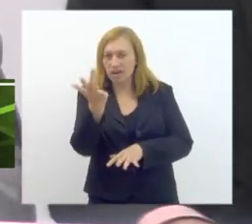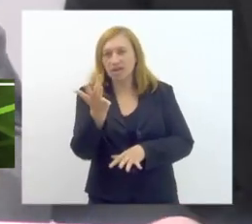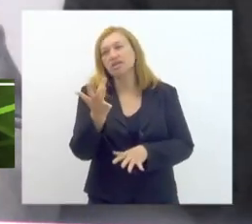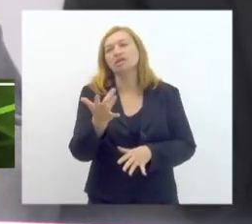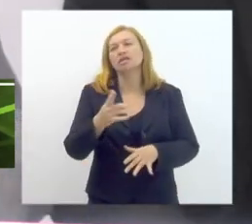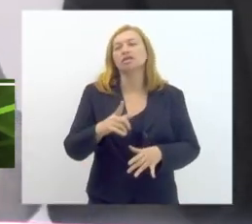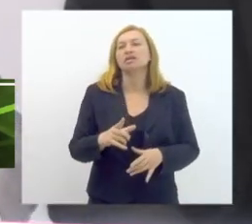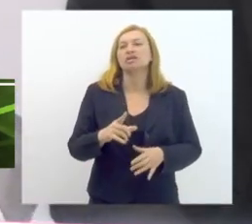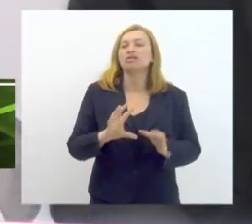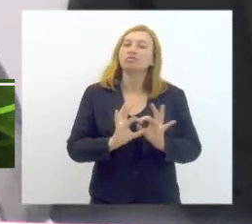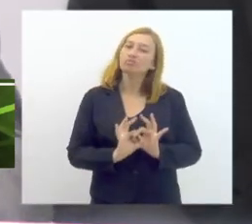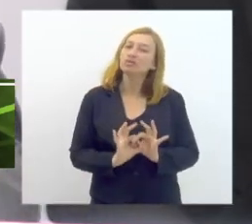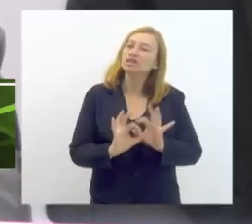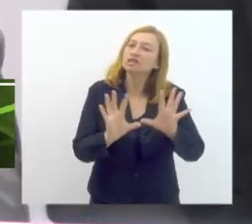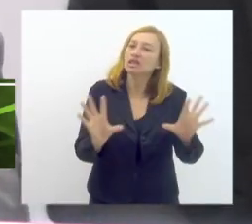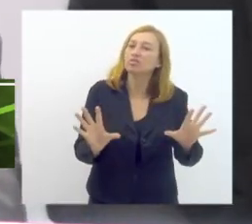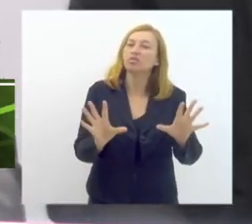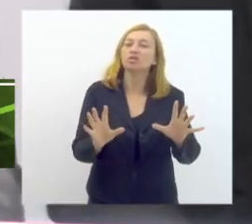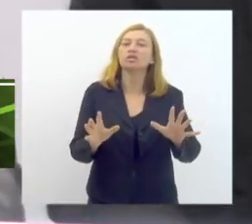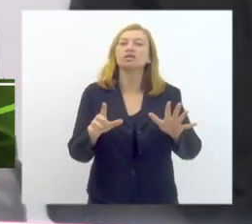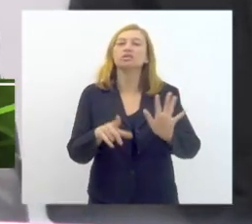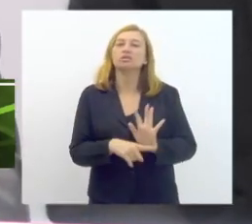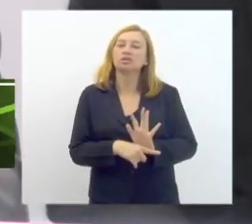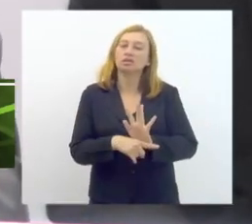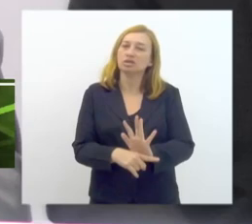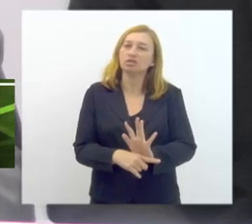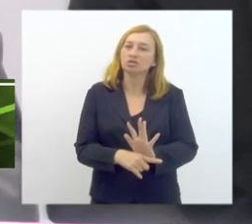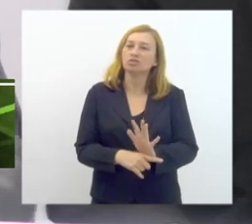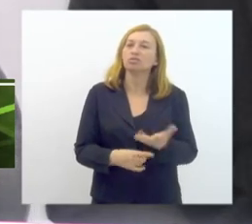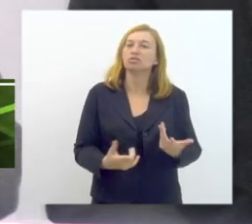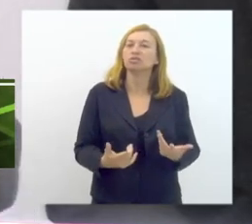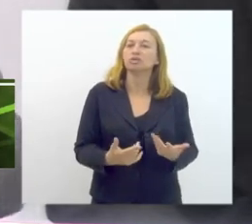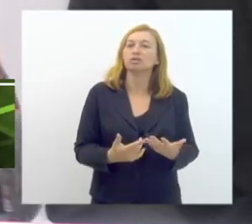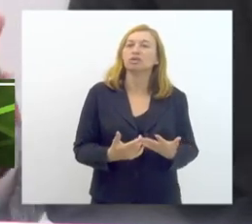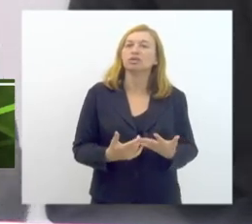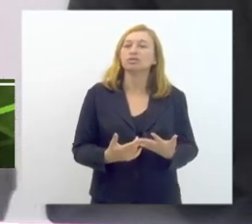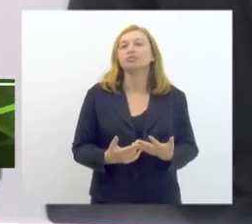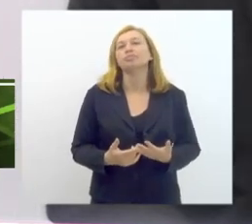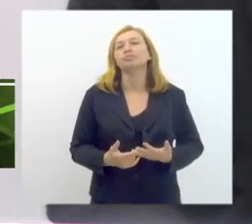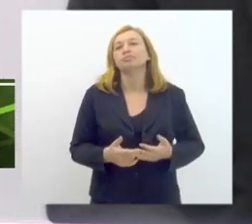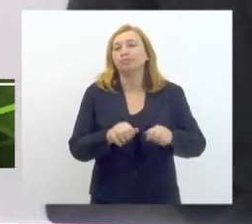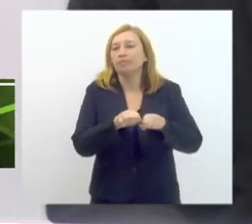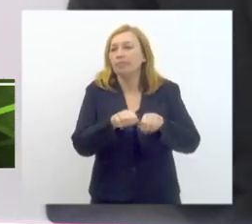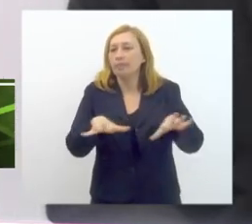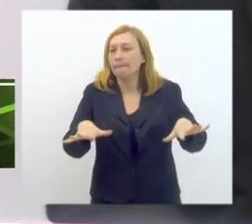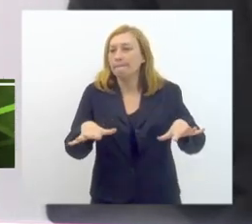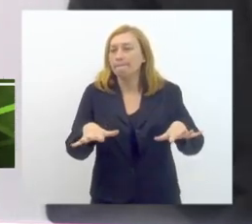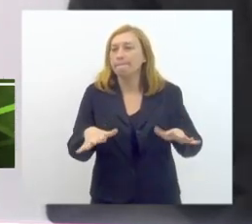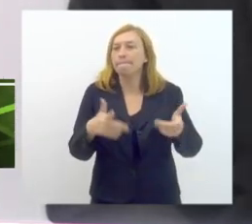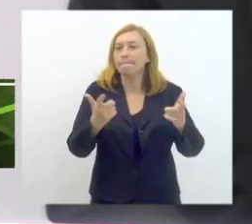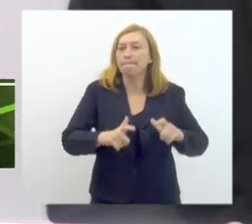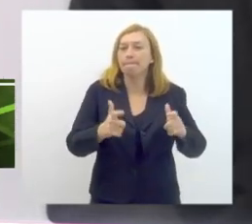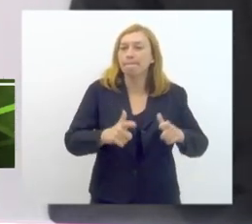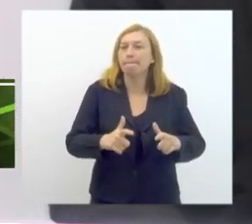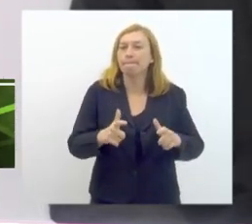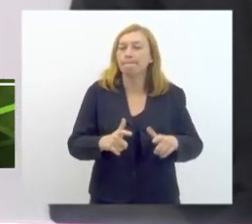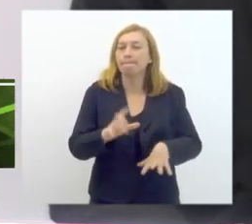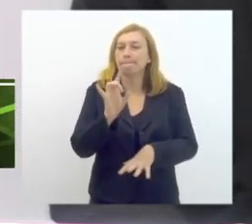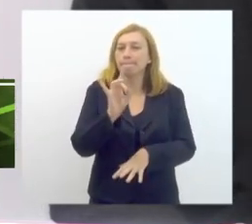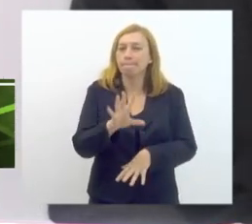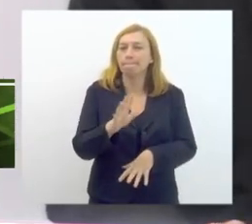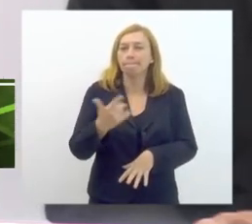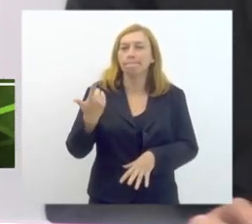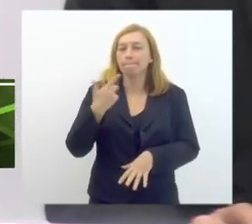uma democratização desse atendimento, né? Vai haver uma pulverização, onde só quem ganha é